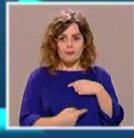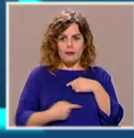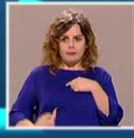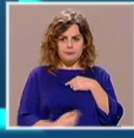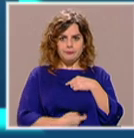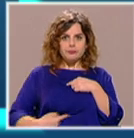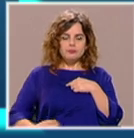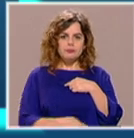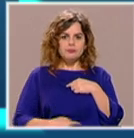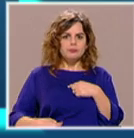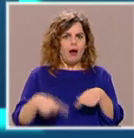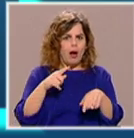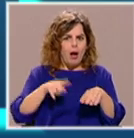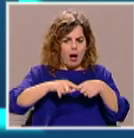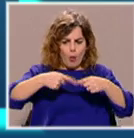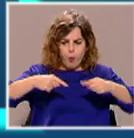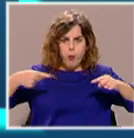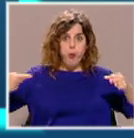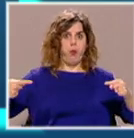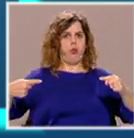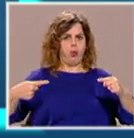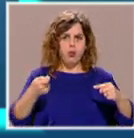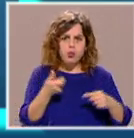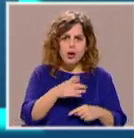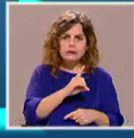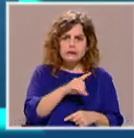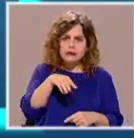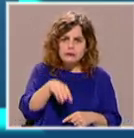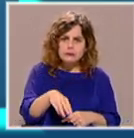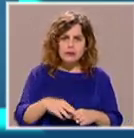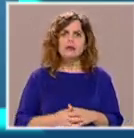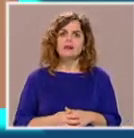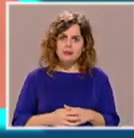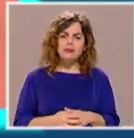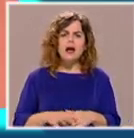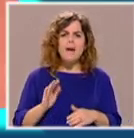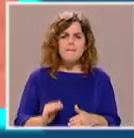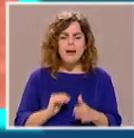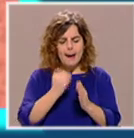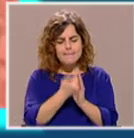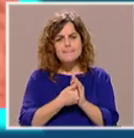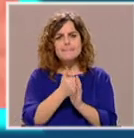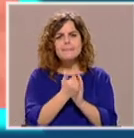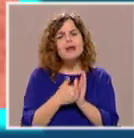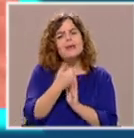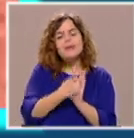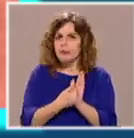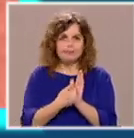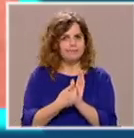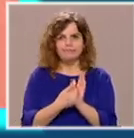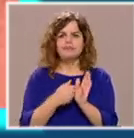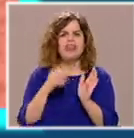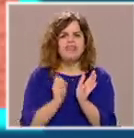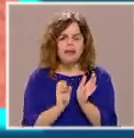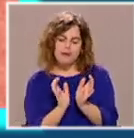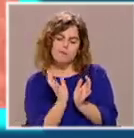é um órgão mesmo longo, tem cerca de 6 metros, mas as suas paredes não são lisas. Tem saliências que